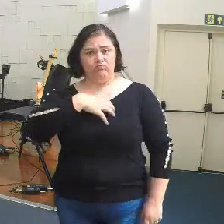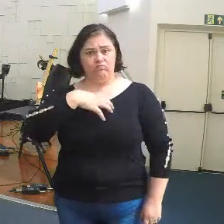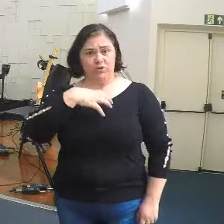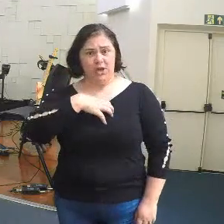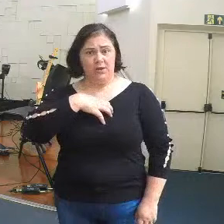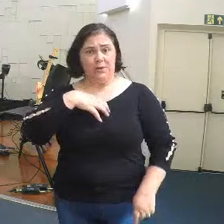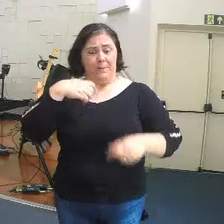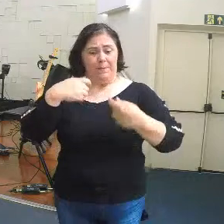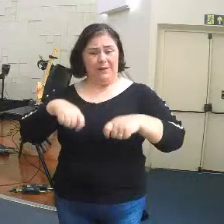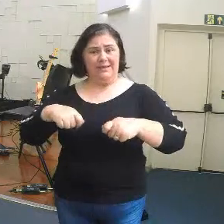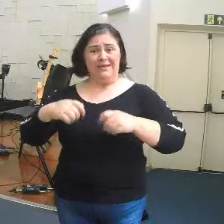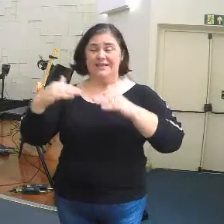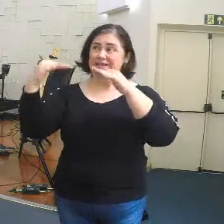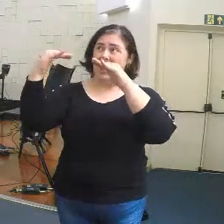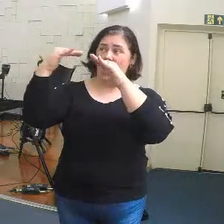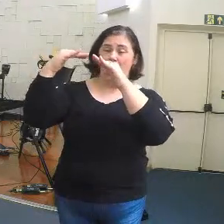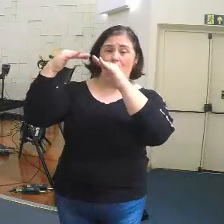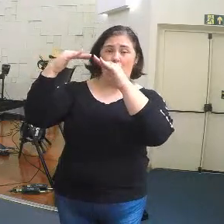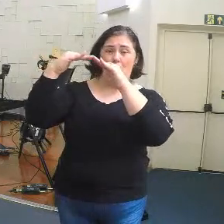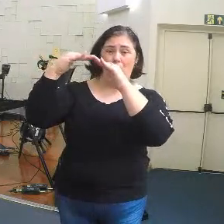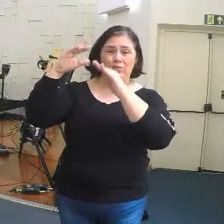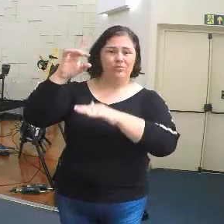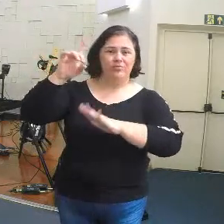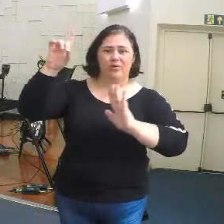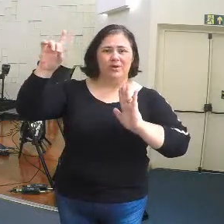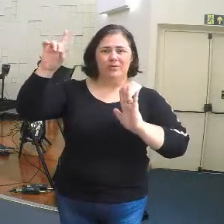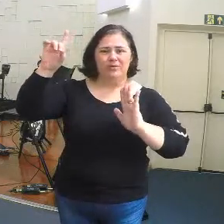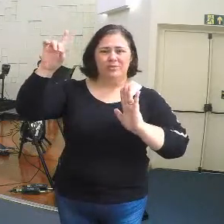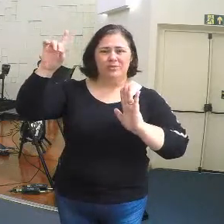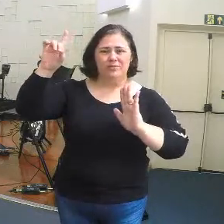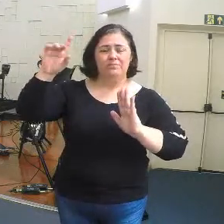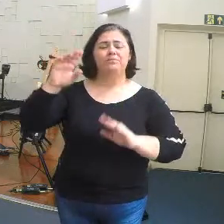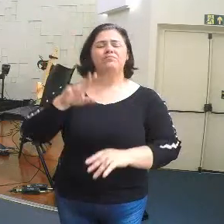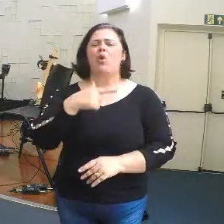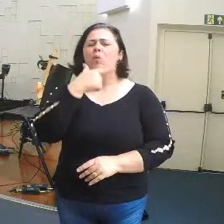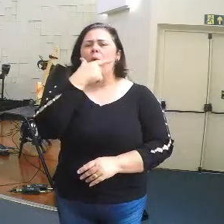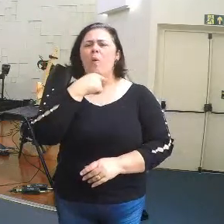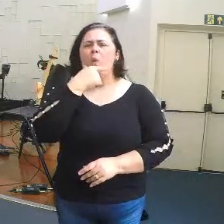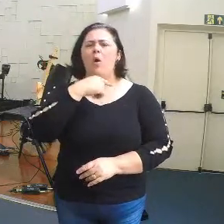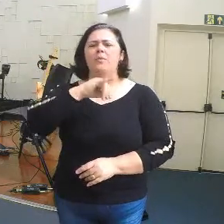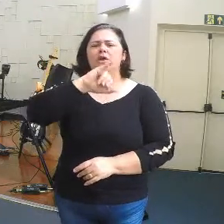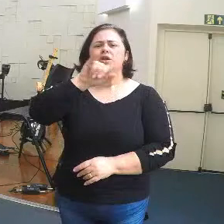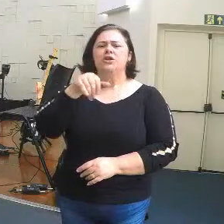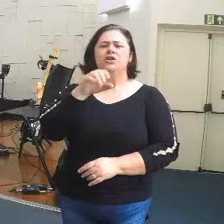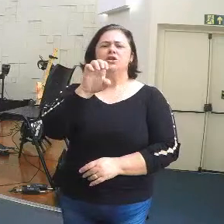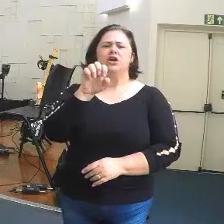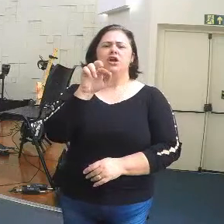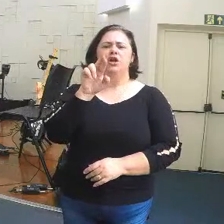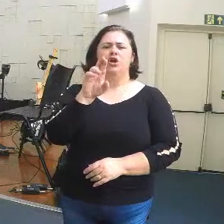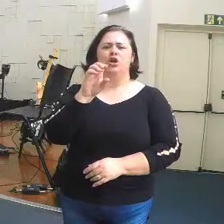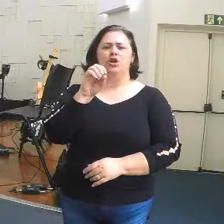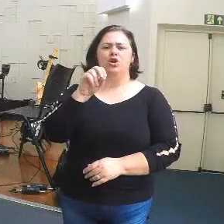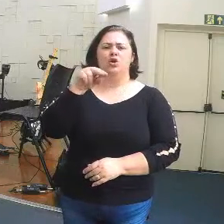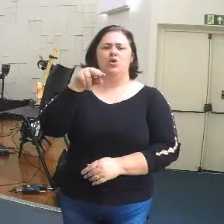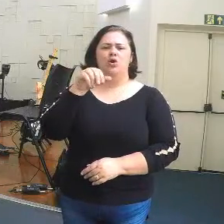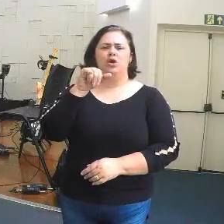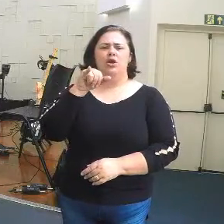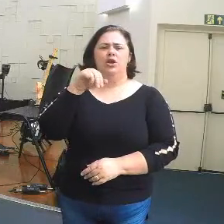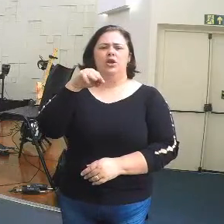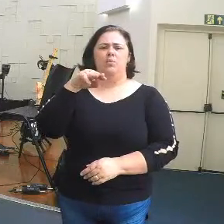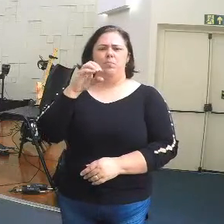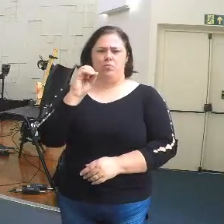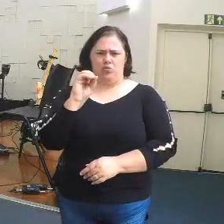amor, pelo cuidado uns pelos outros. É tanto que Jerônimo, considerado um pai da igreja, ele